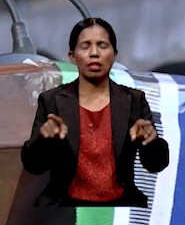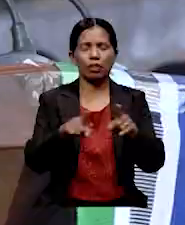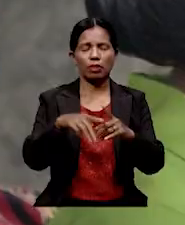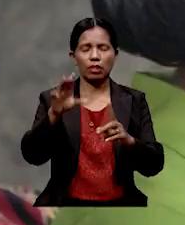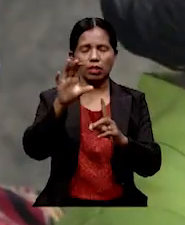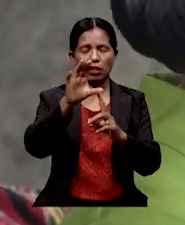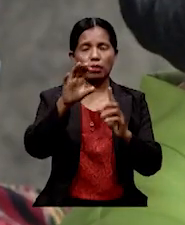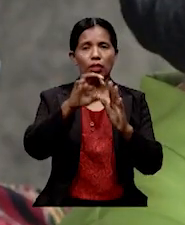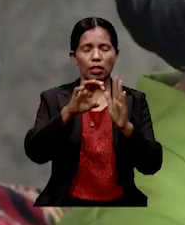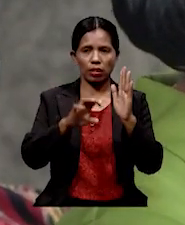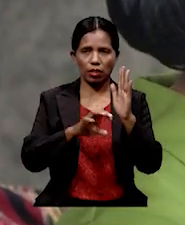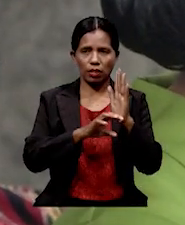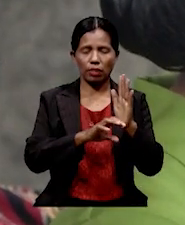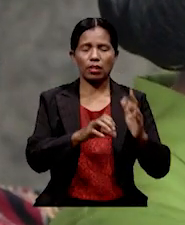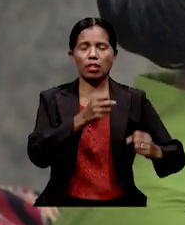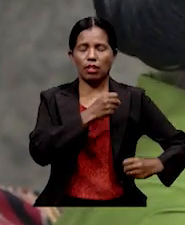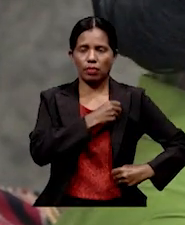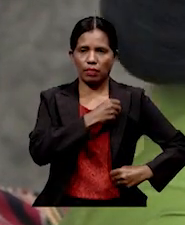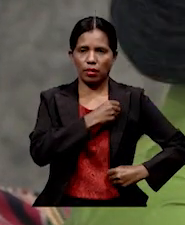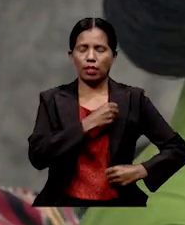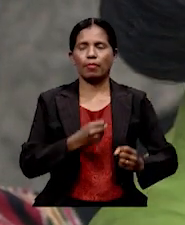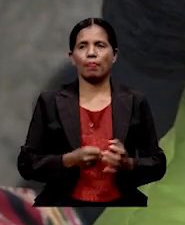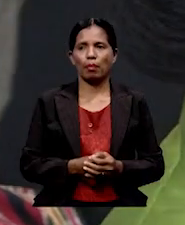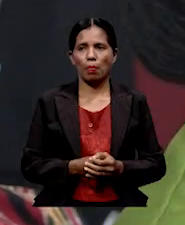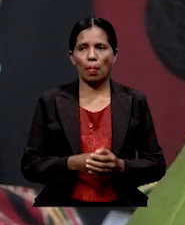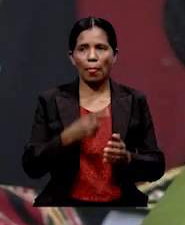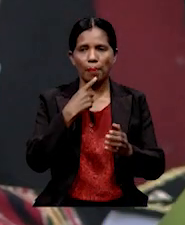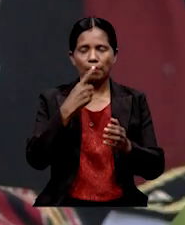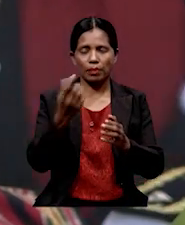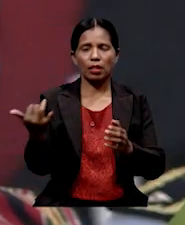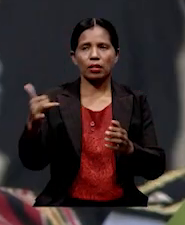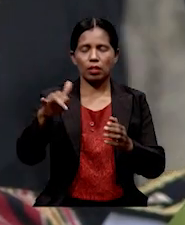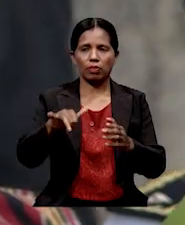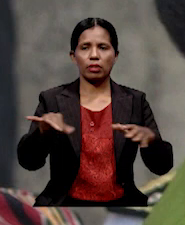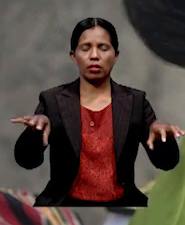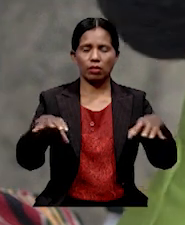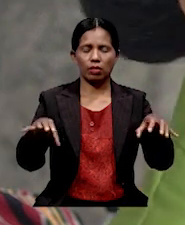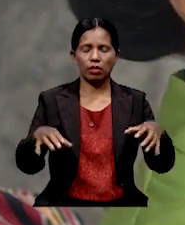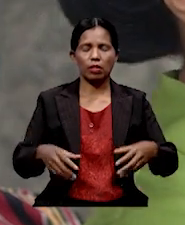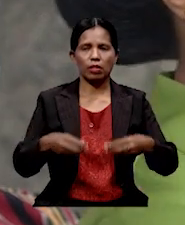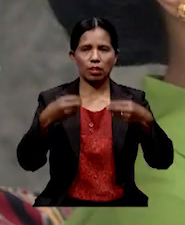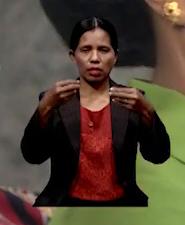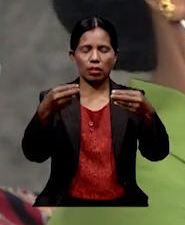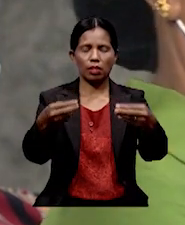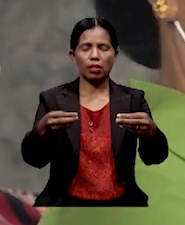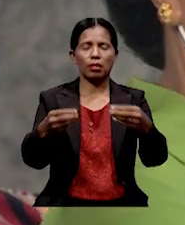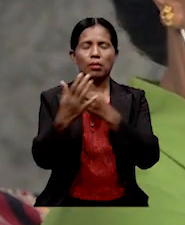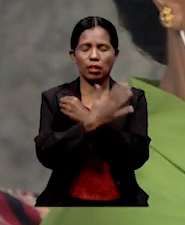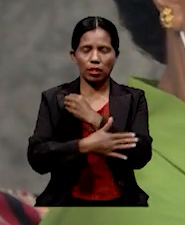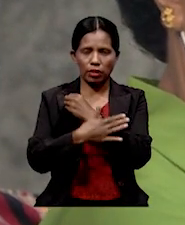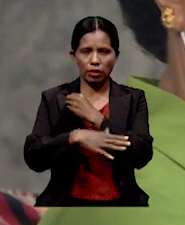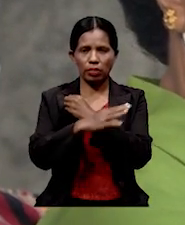Estado maior-general FDTL. Reconhecimento ba serviço siranebe maknia presta ba pátria no